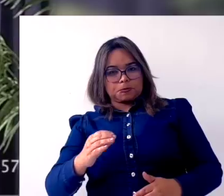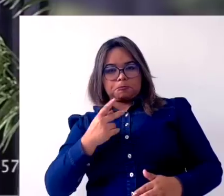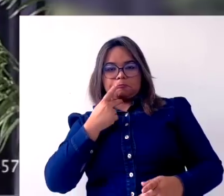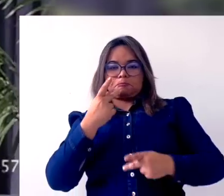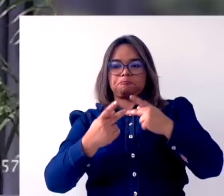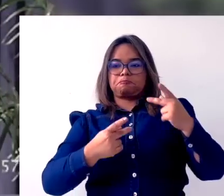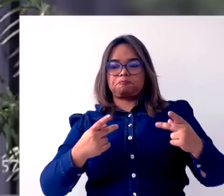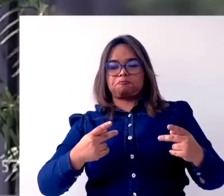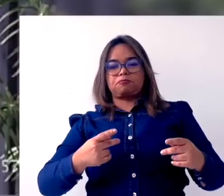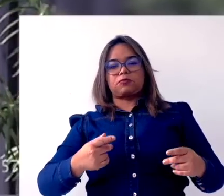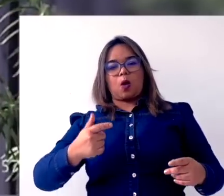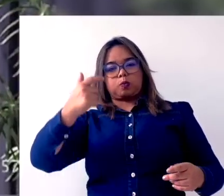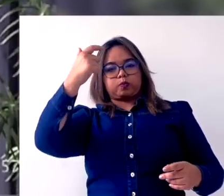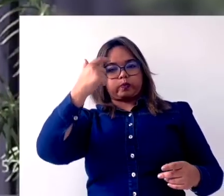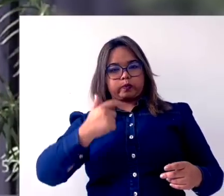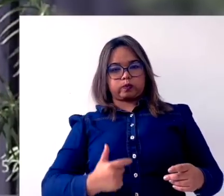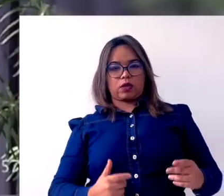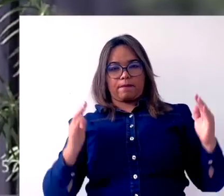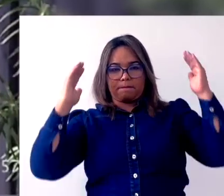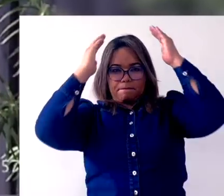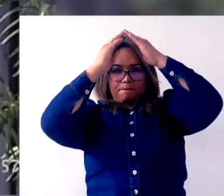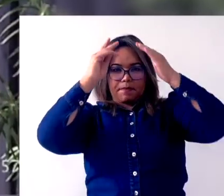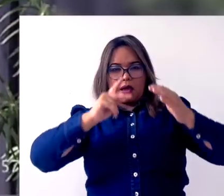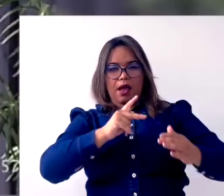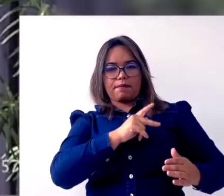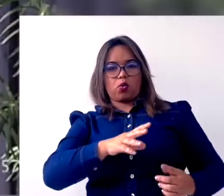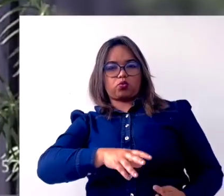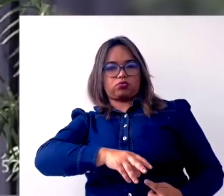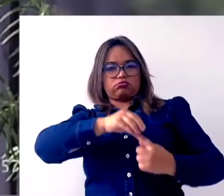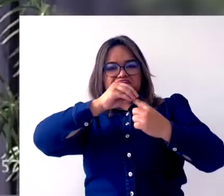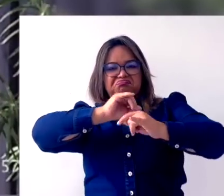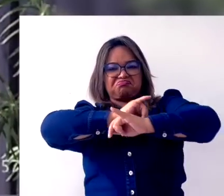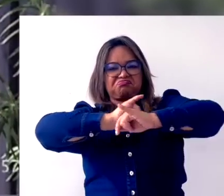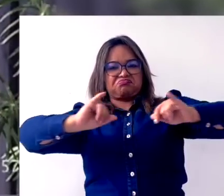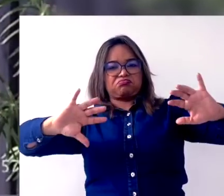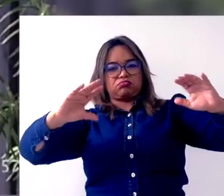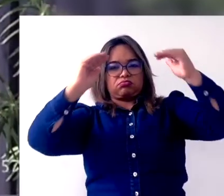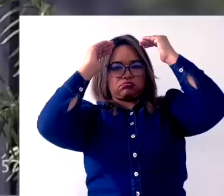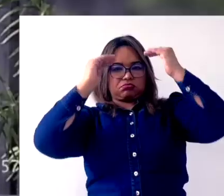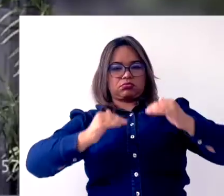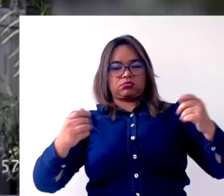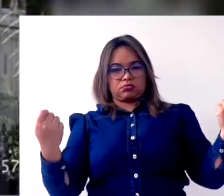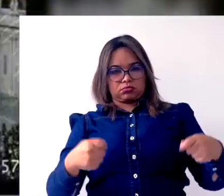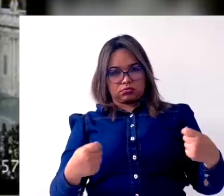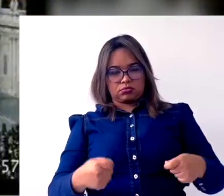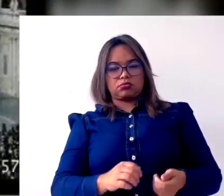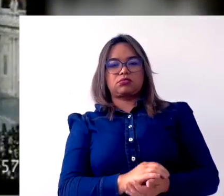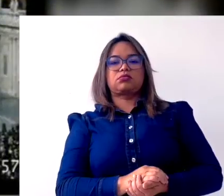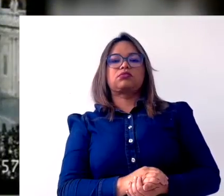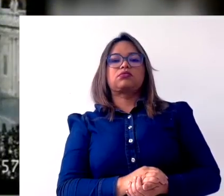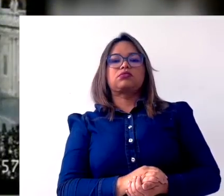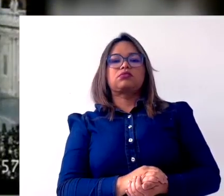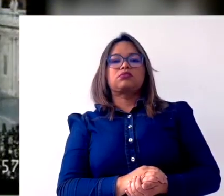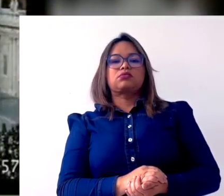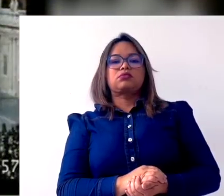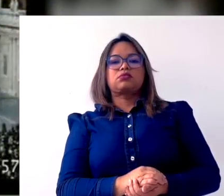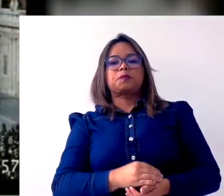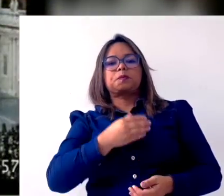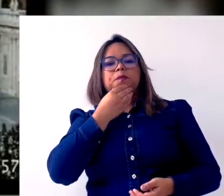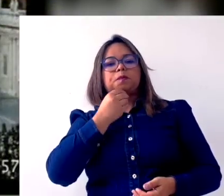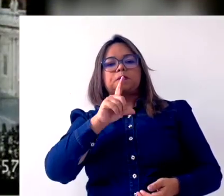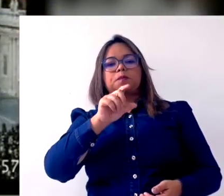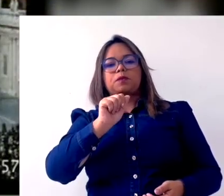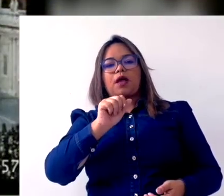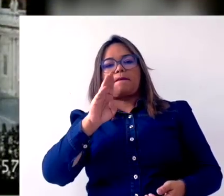é infalível em questões doutrinárias. Labanca, professor de História da Universidade de Roma, afirma que depois